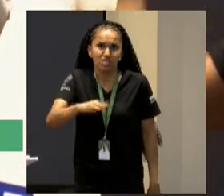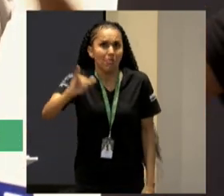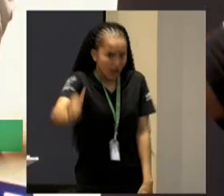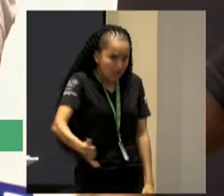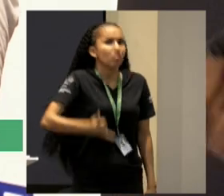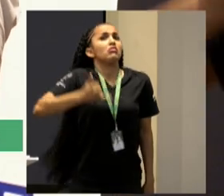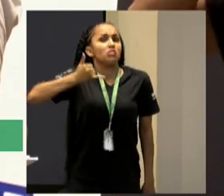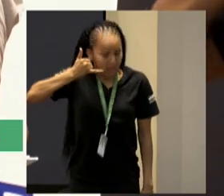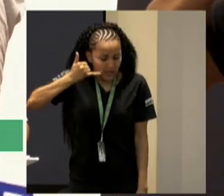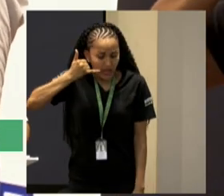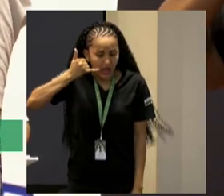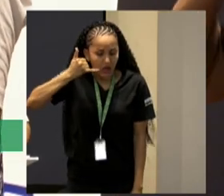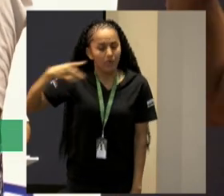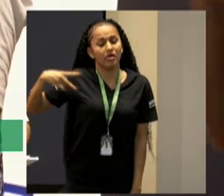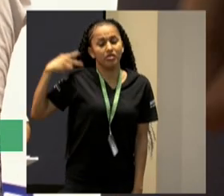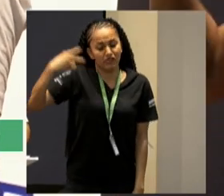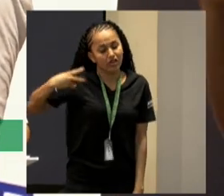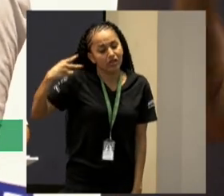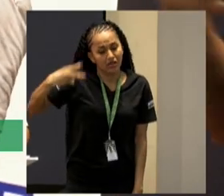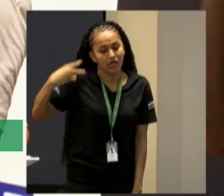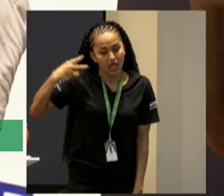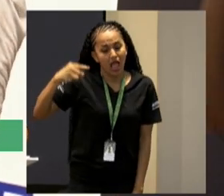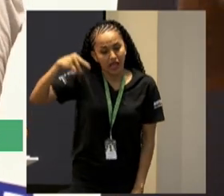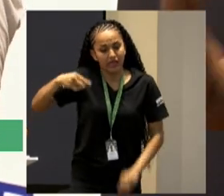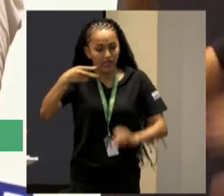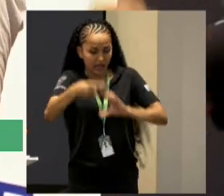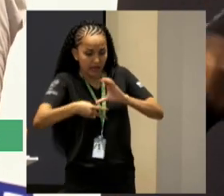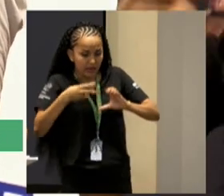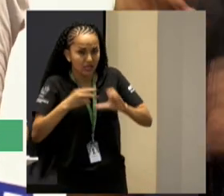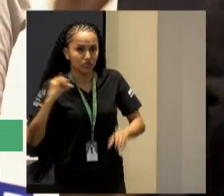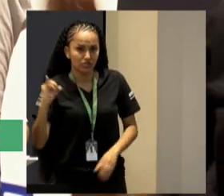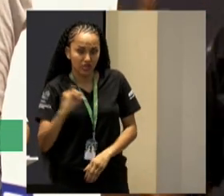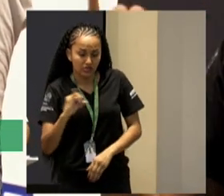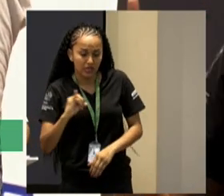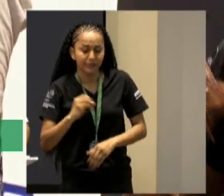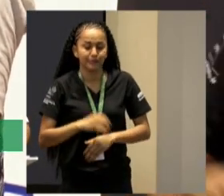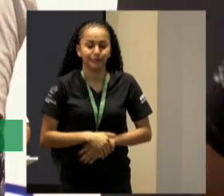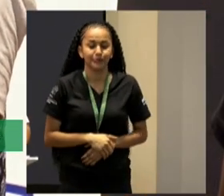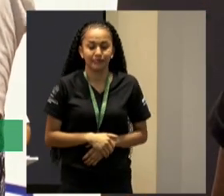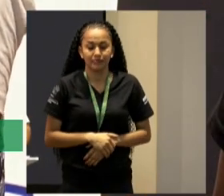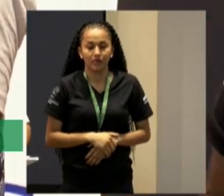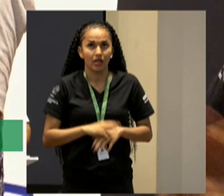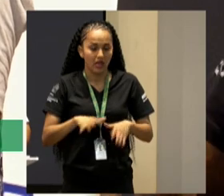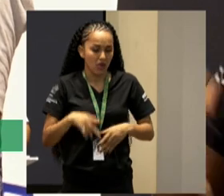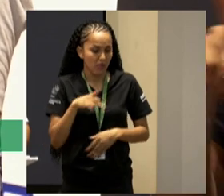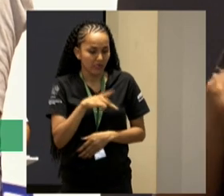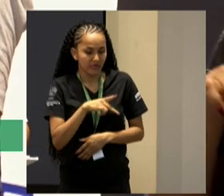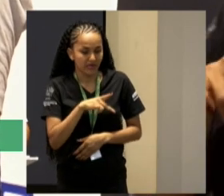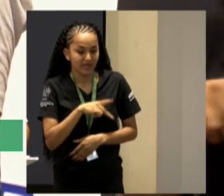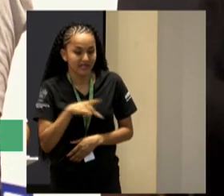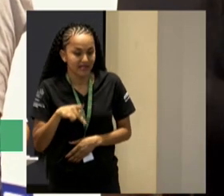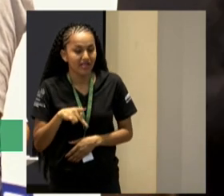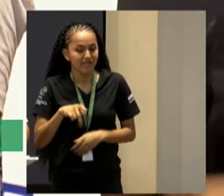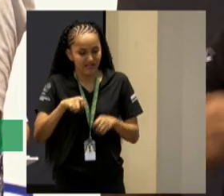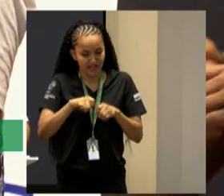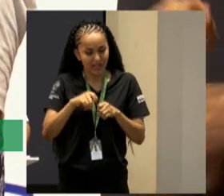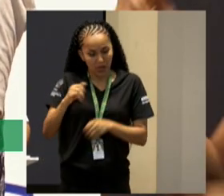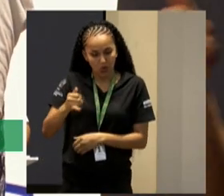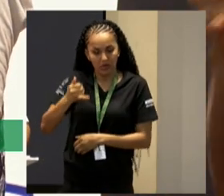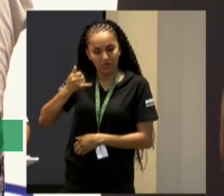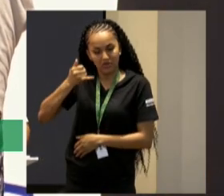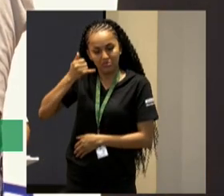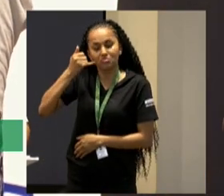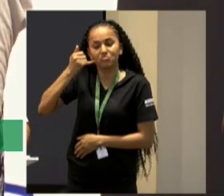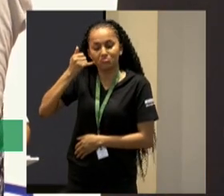ligar para esse vereador aqui na Câmara de Itajaí. A professora Zuleika Lenz assim fez.